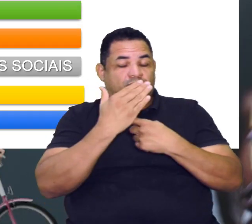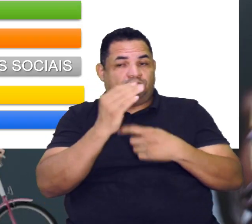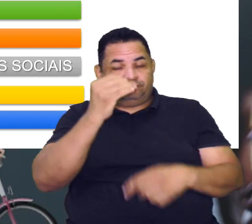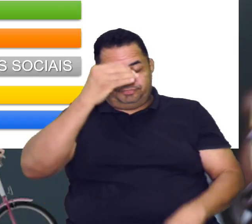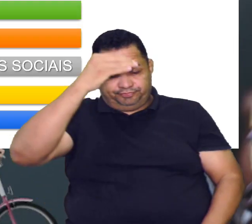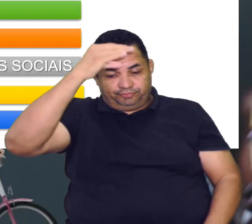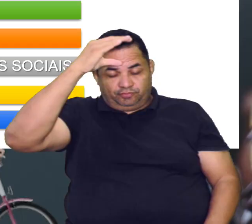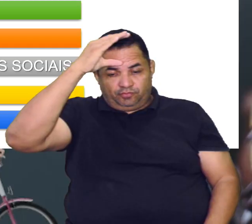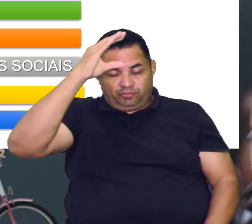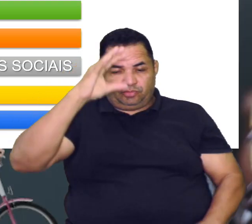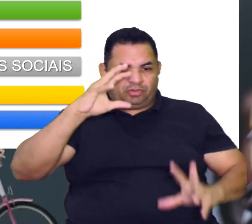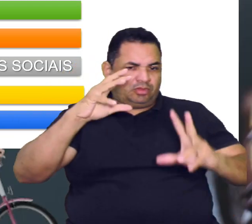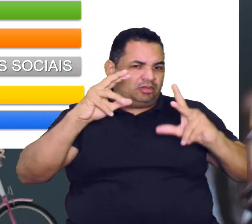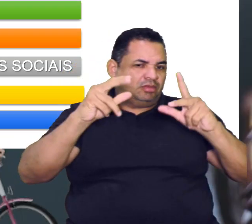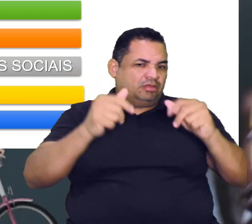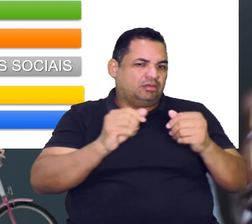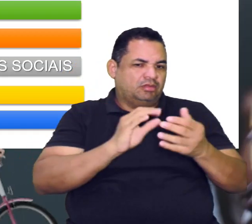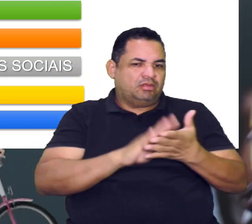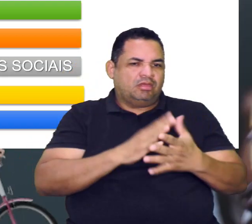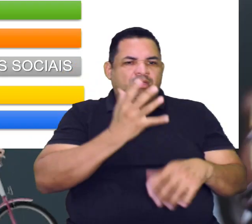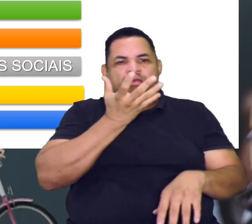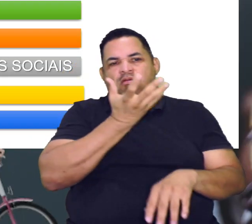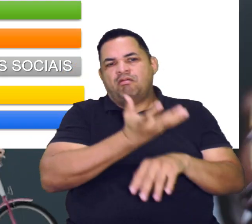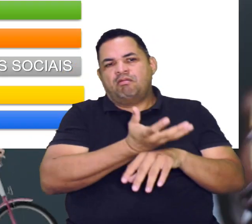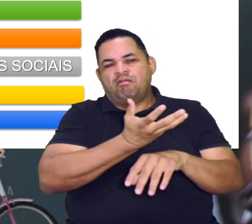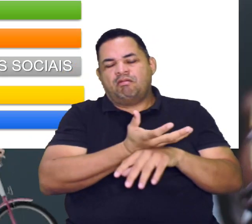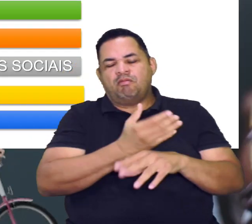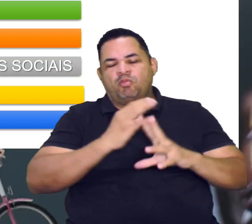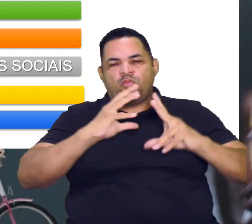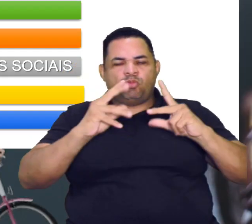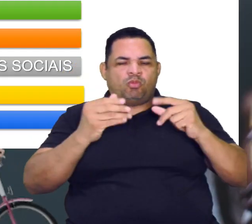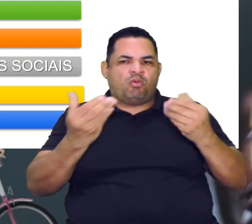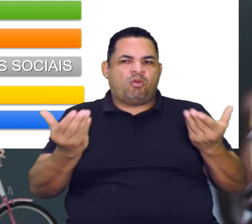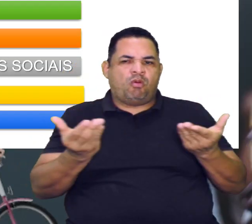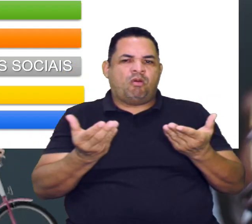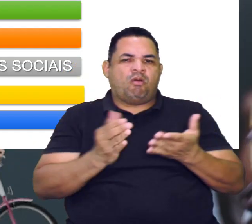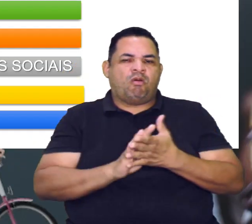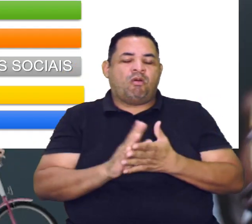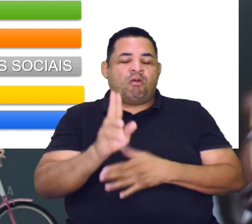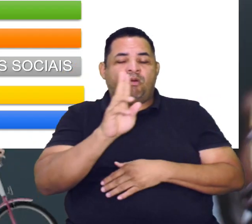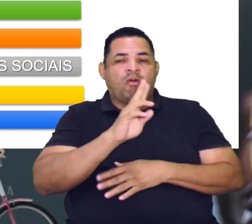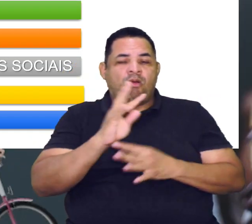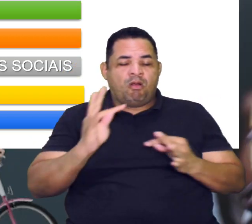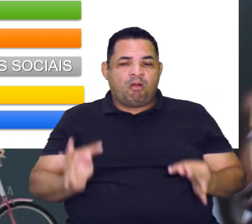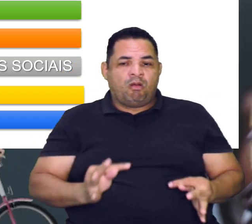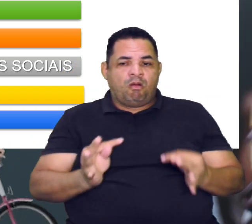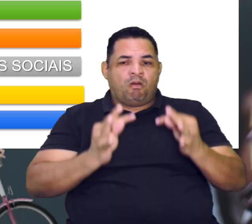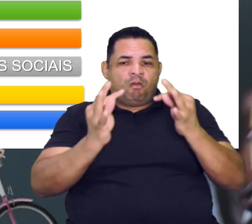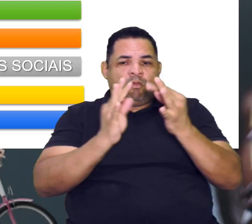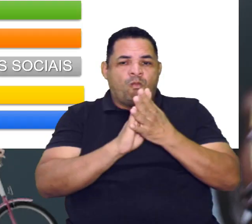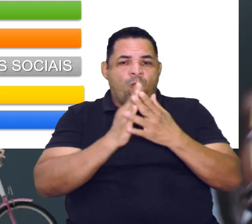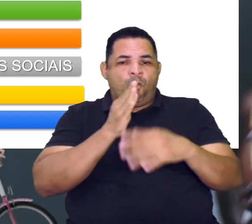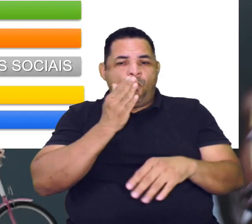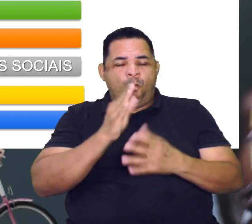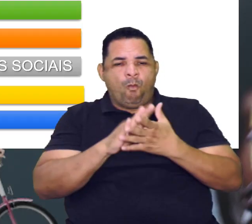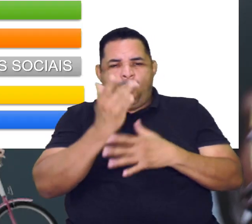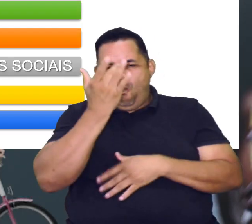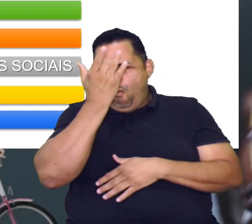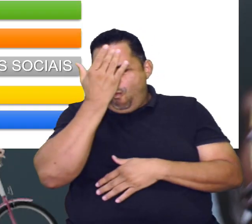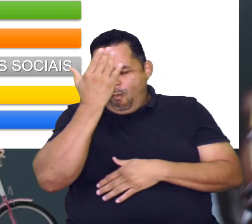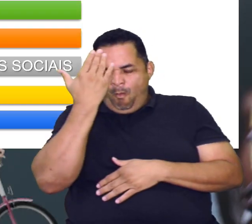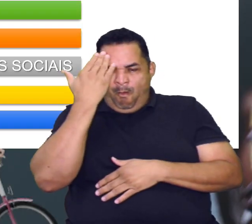desses conhecimentos em todos os componentes curriculares, em todas as disciplinas, através da tecnologia. Então, isso facilita